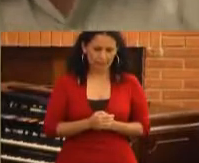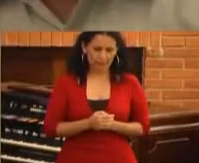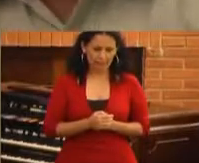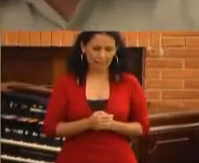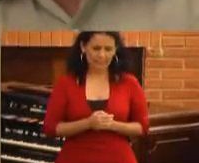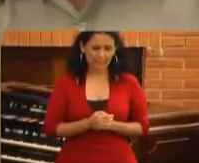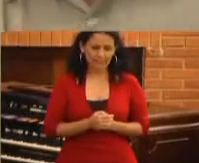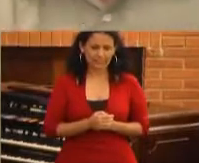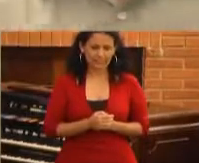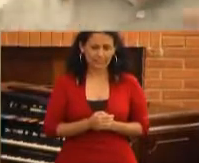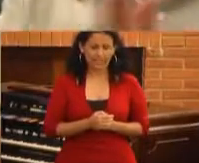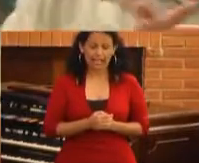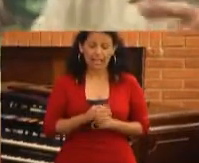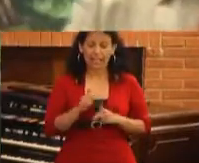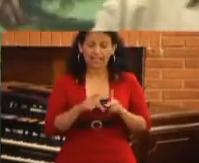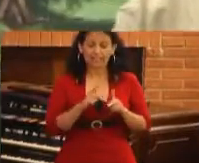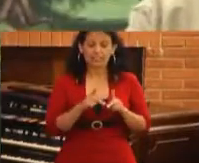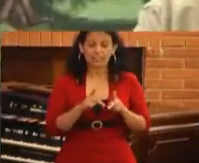ser Deus.